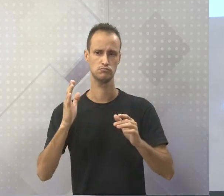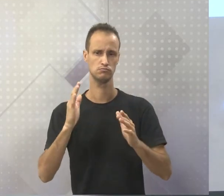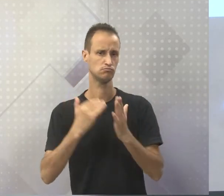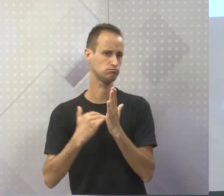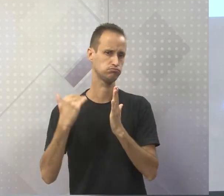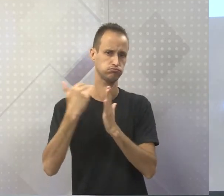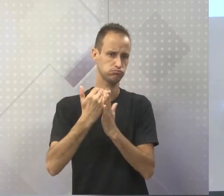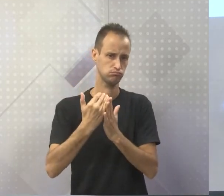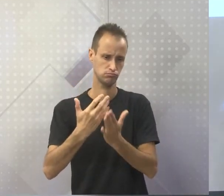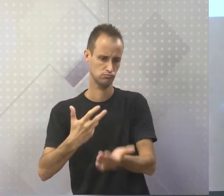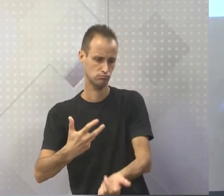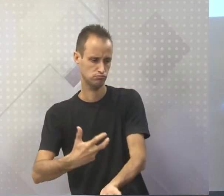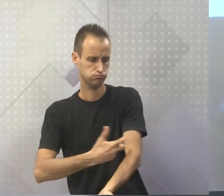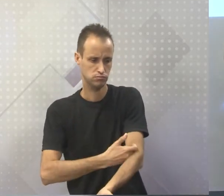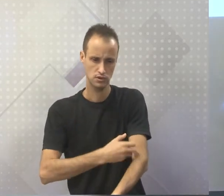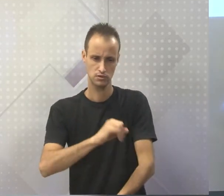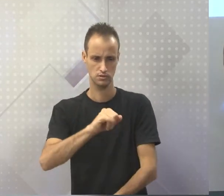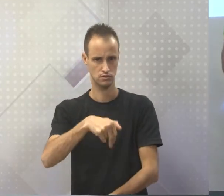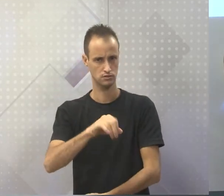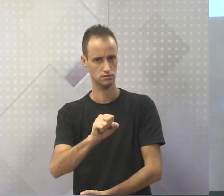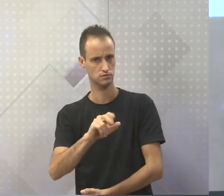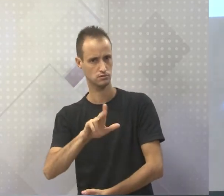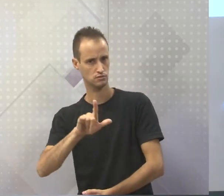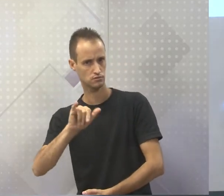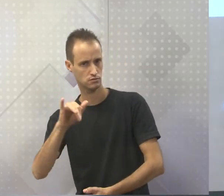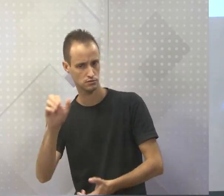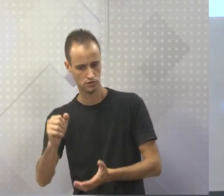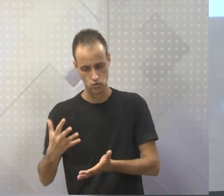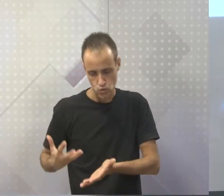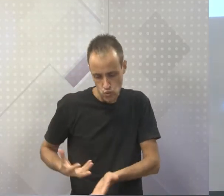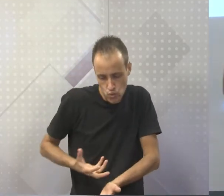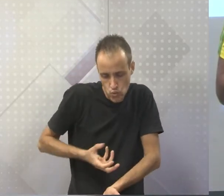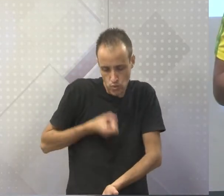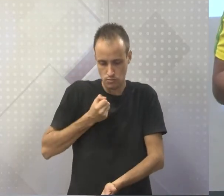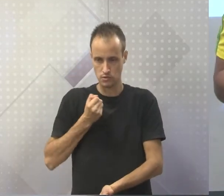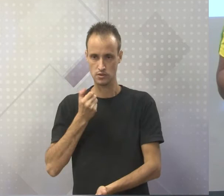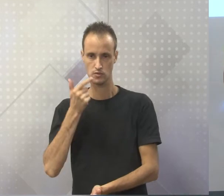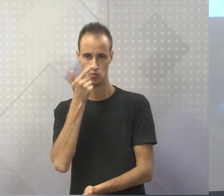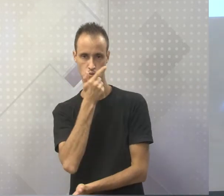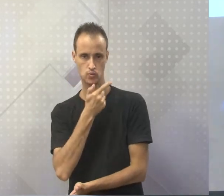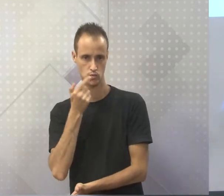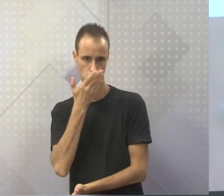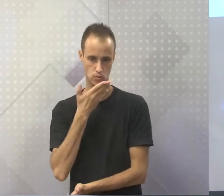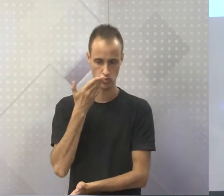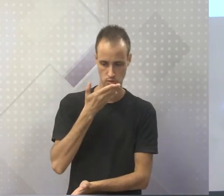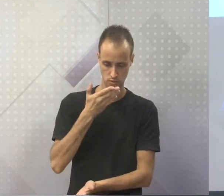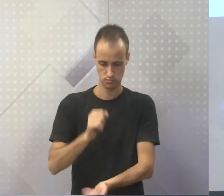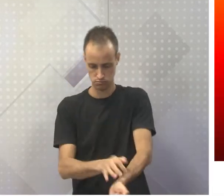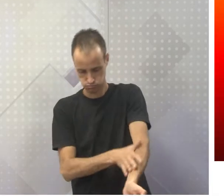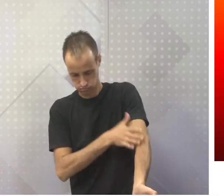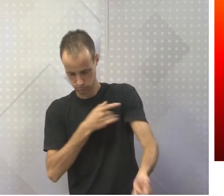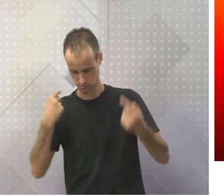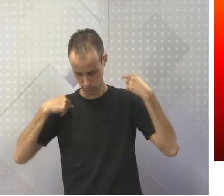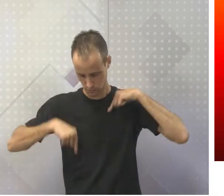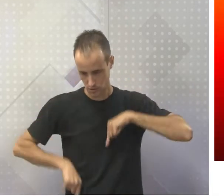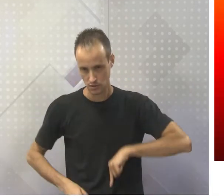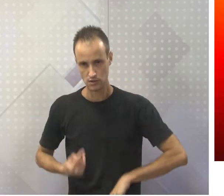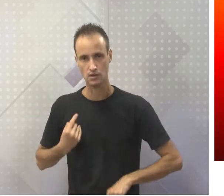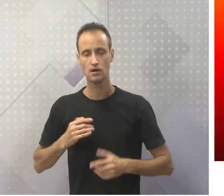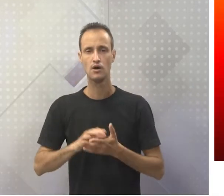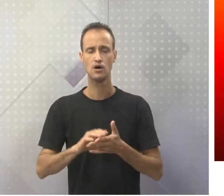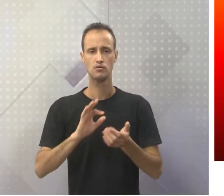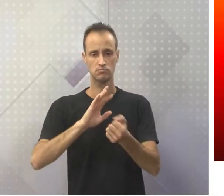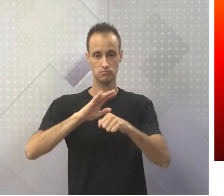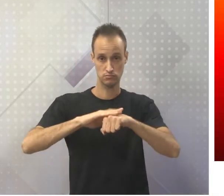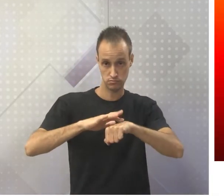de insulina, que roubou todo o açúcar da corrente sanguínea e provocou isso com você. Então, pessoal, essa doença